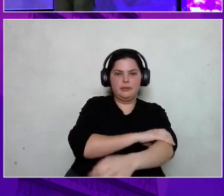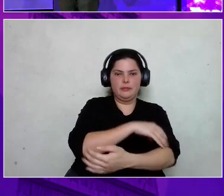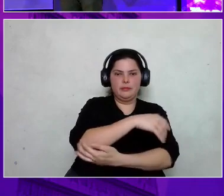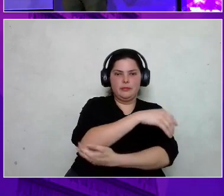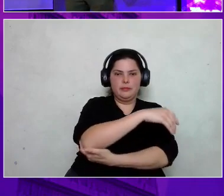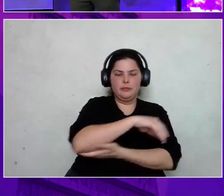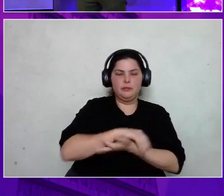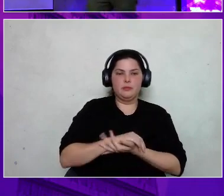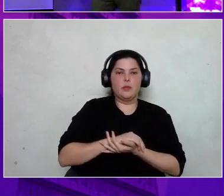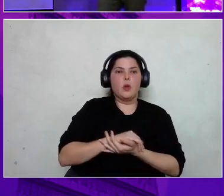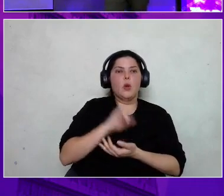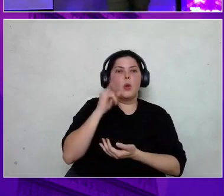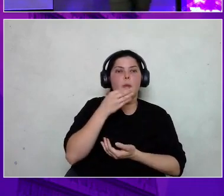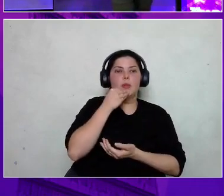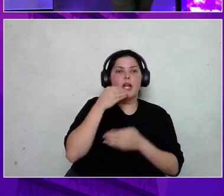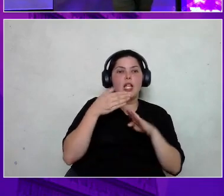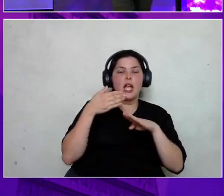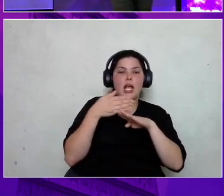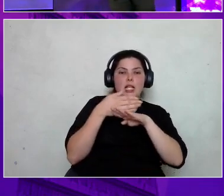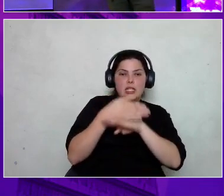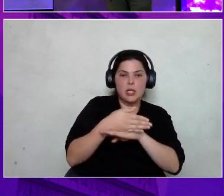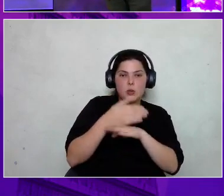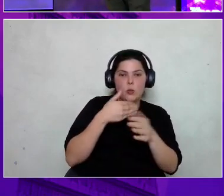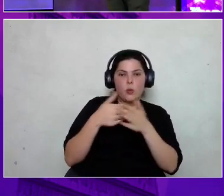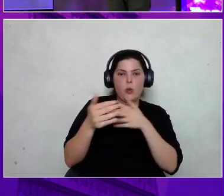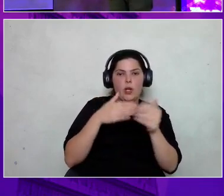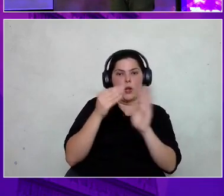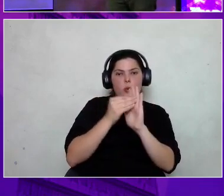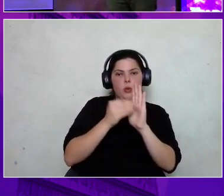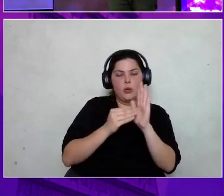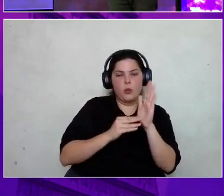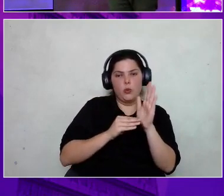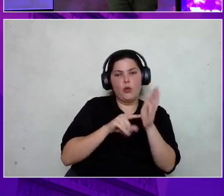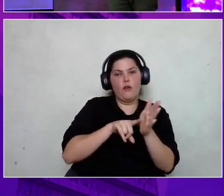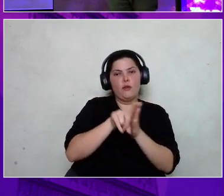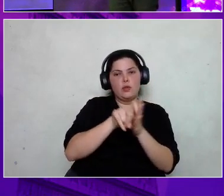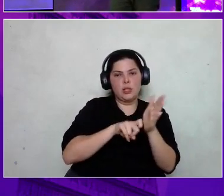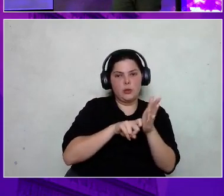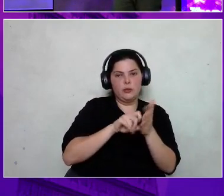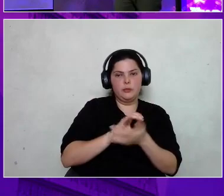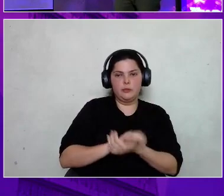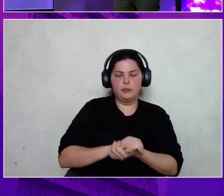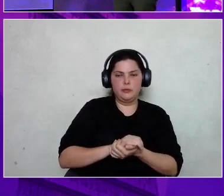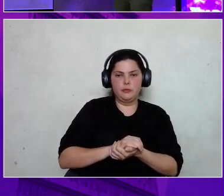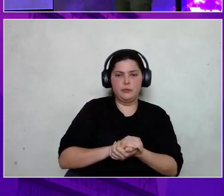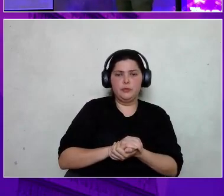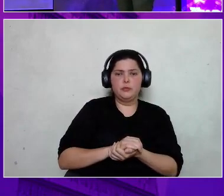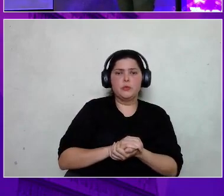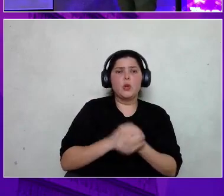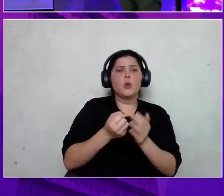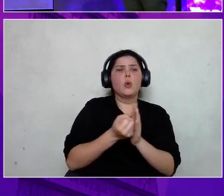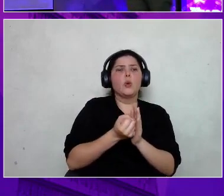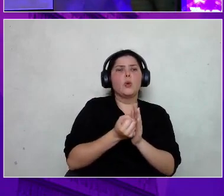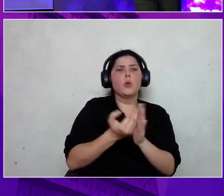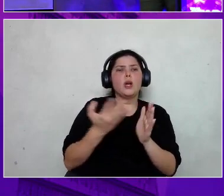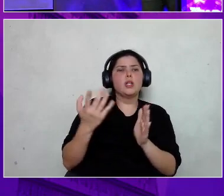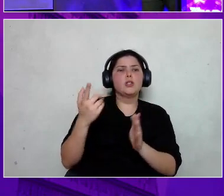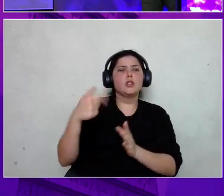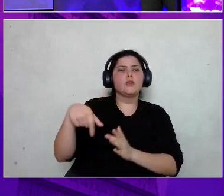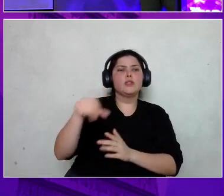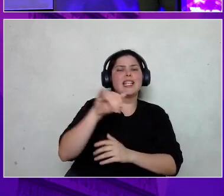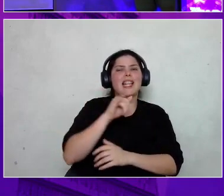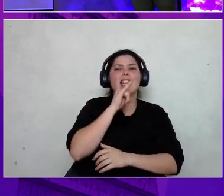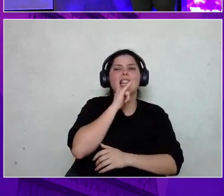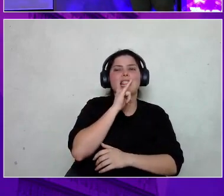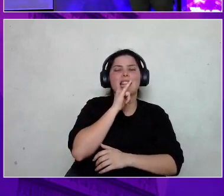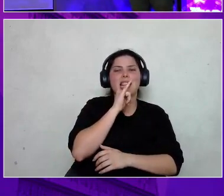Possibilitar o acesso a qualquer conteúdo ou funcionalidade. Quantos aqui já fizeram um teste que normalmente era um teste